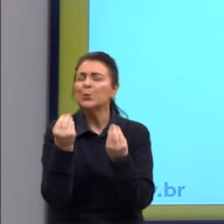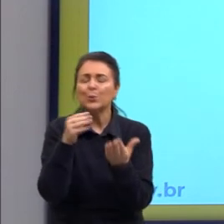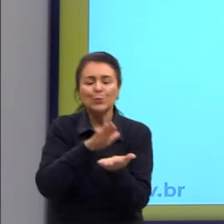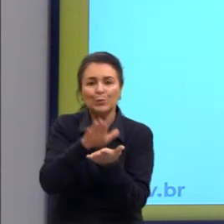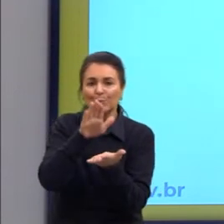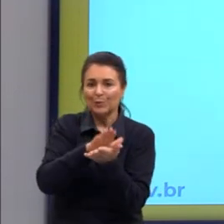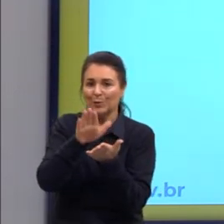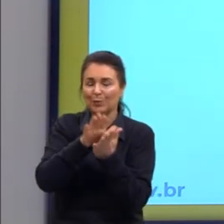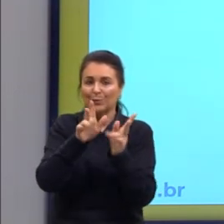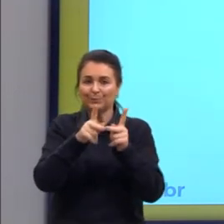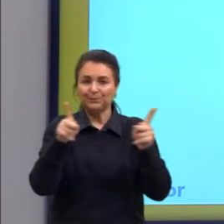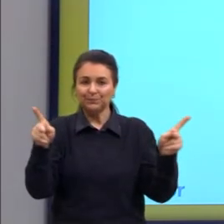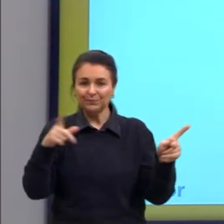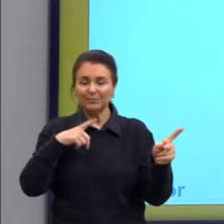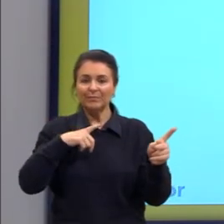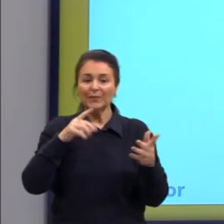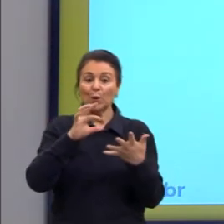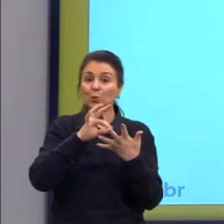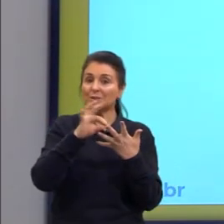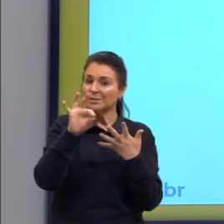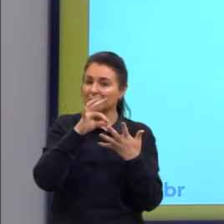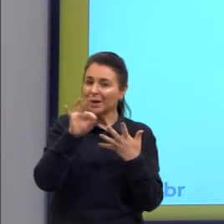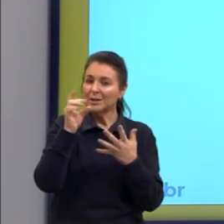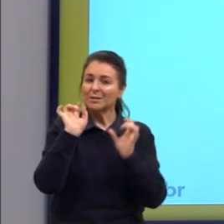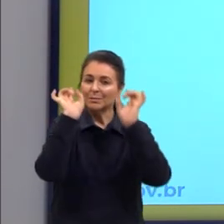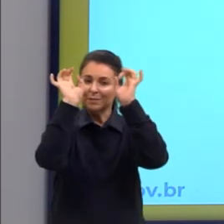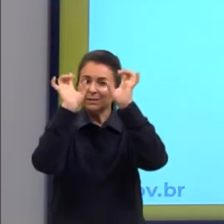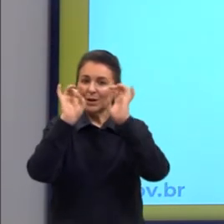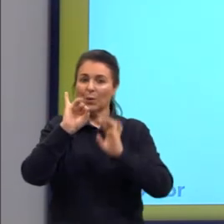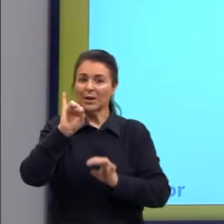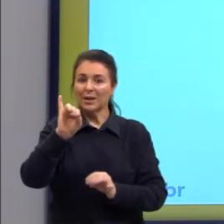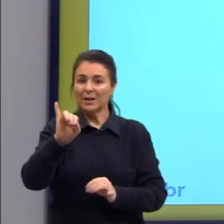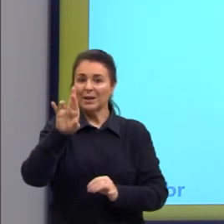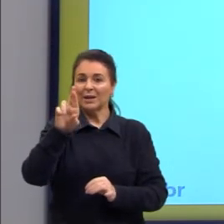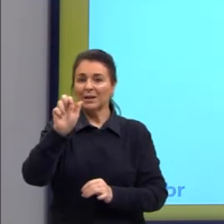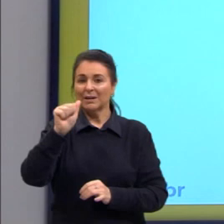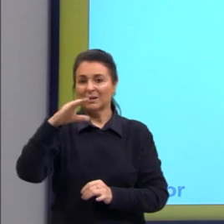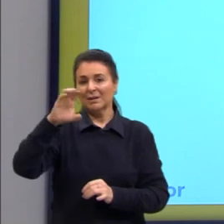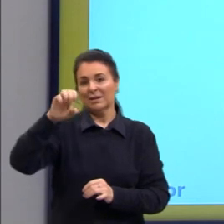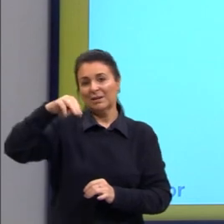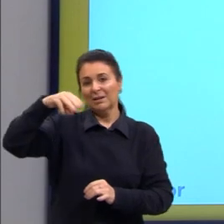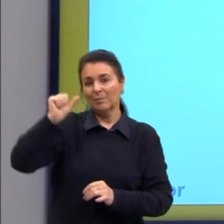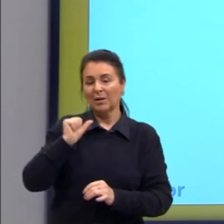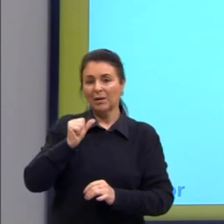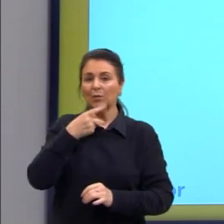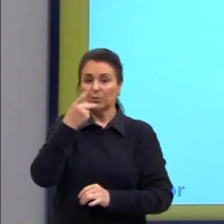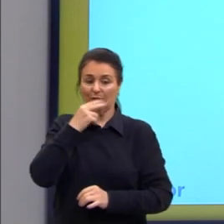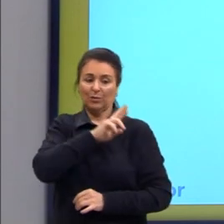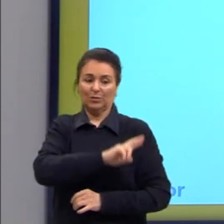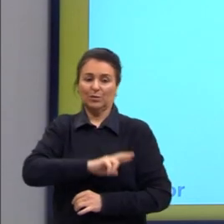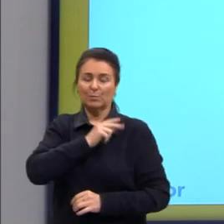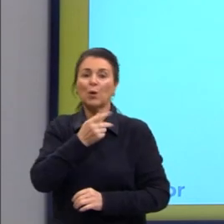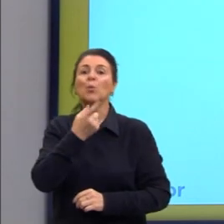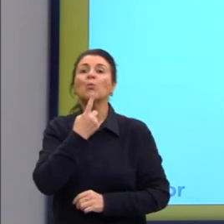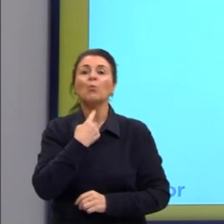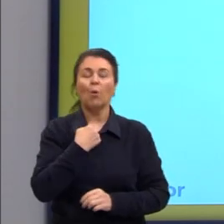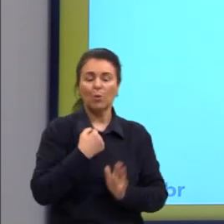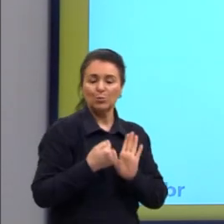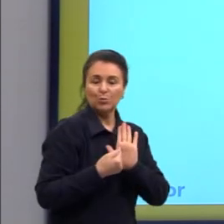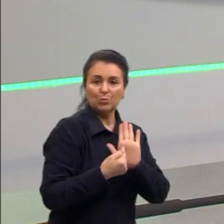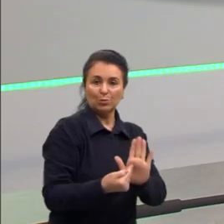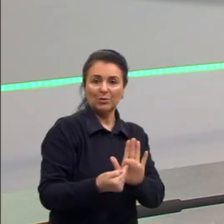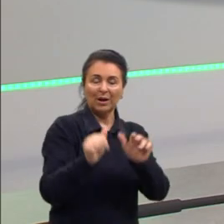aqui temos né o destaque para Iracema novamente as a imagem aqui que eu sempre trago quando eu falo em romantismo indianismo que é